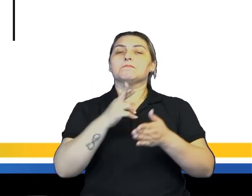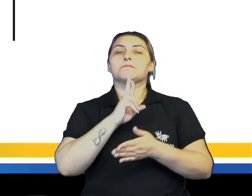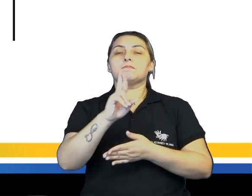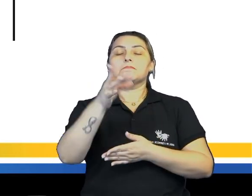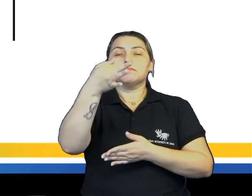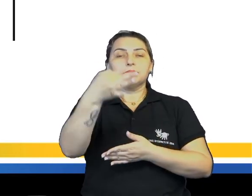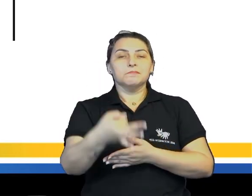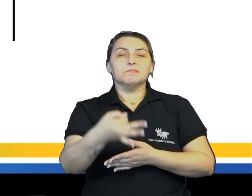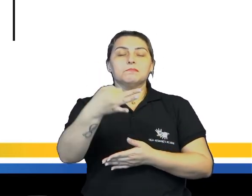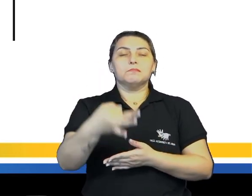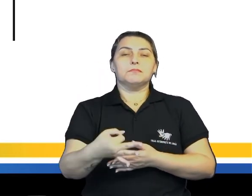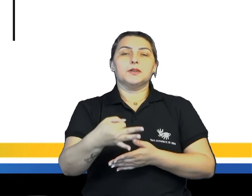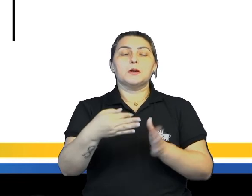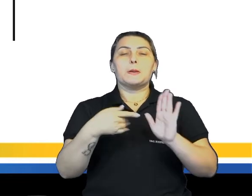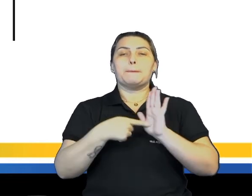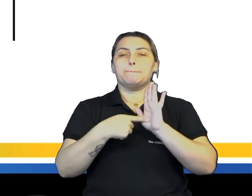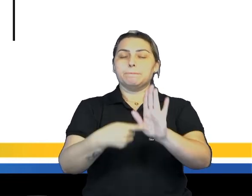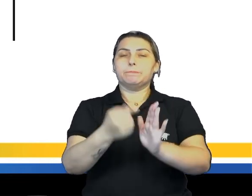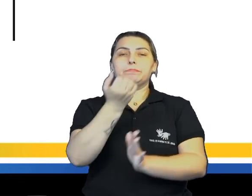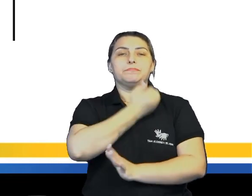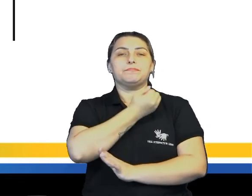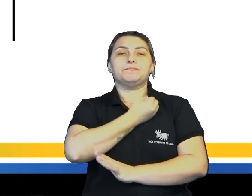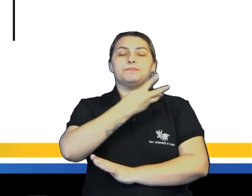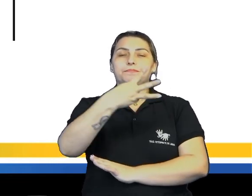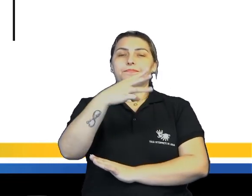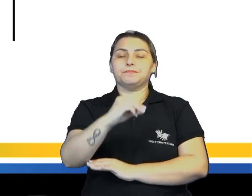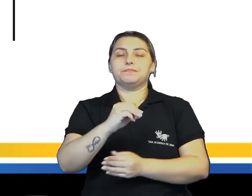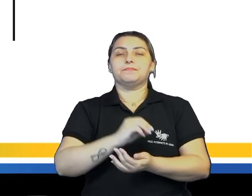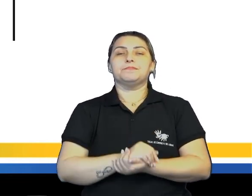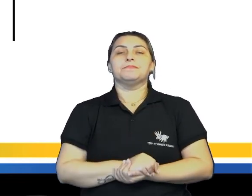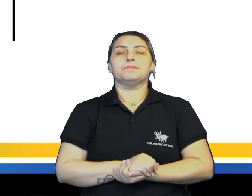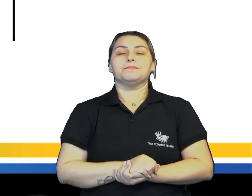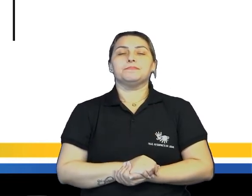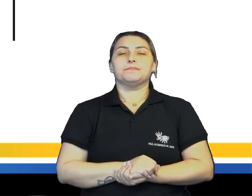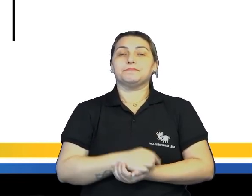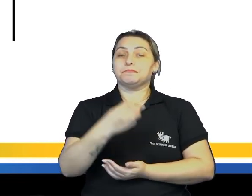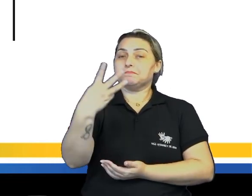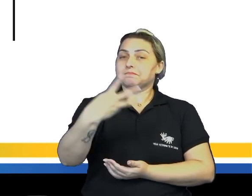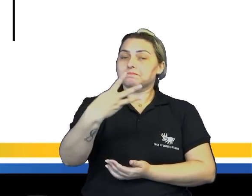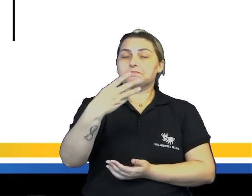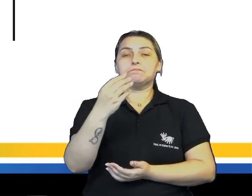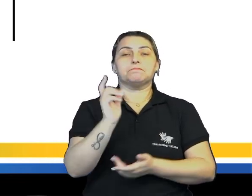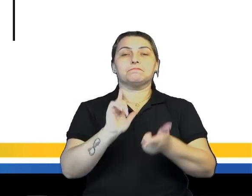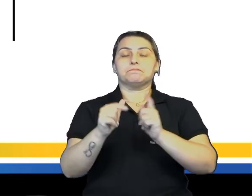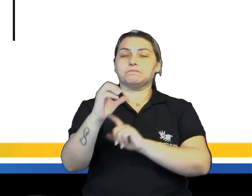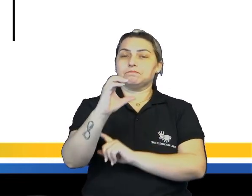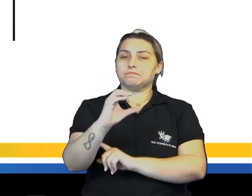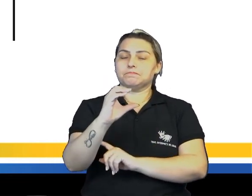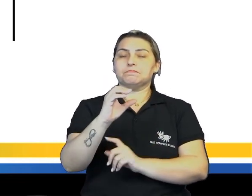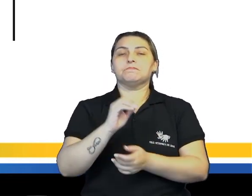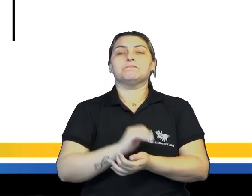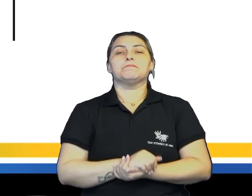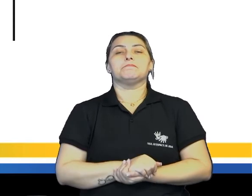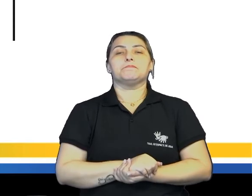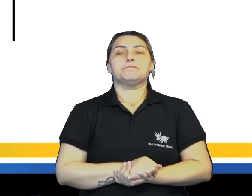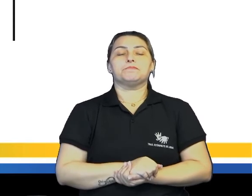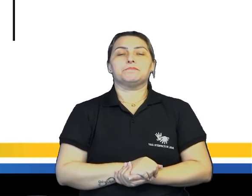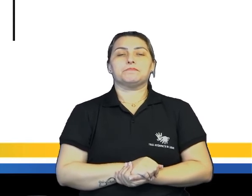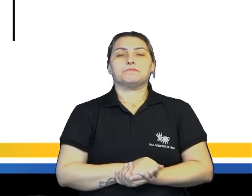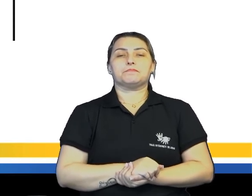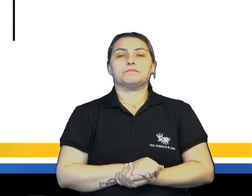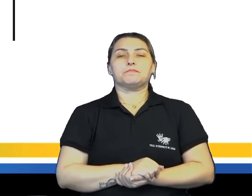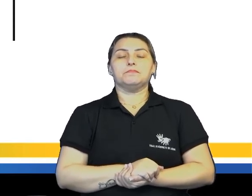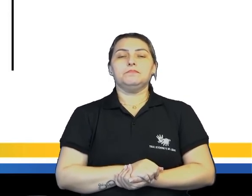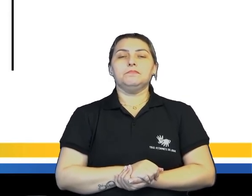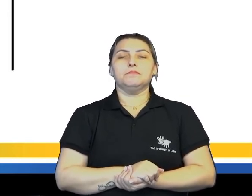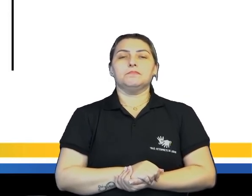das alternativas, indica o número 30? É a terceira afirmação ou a terceira alternativa,